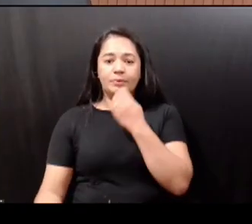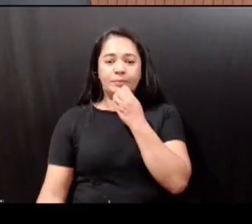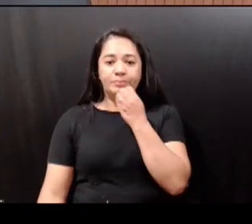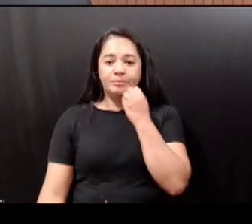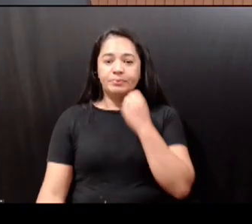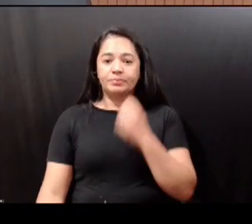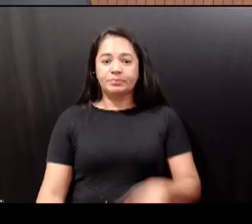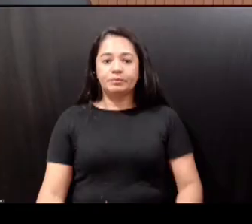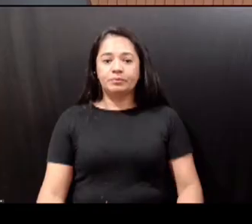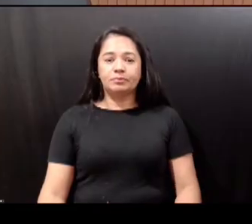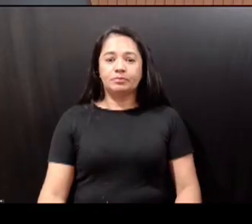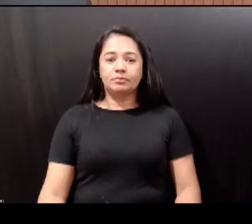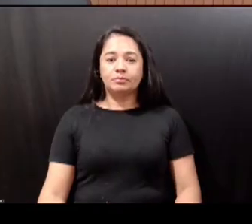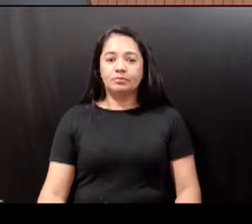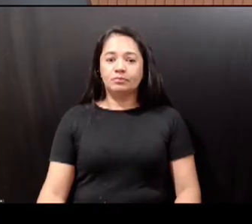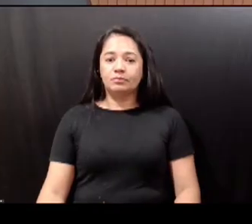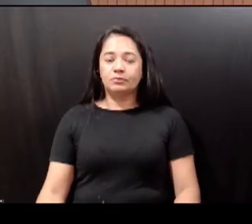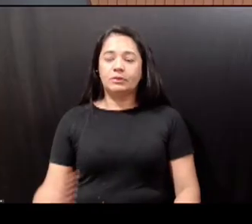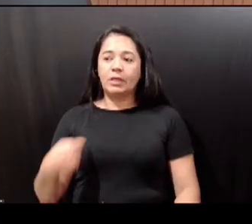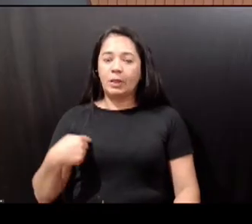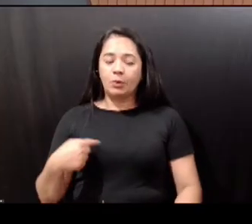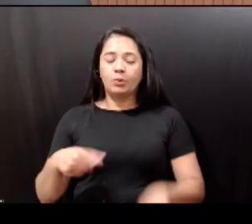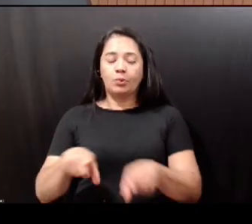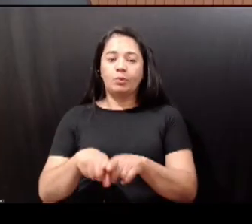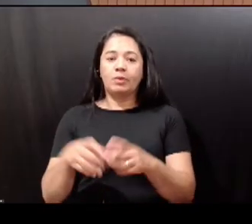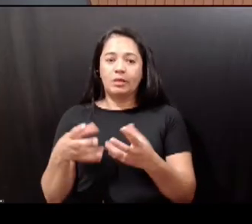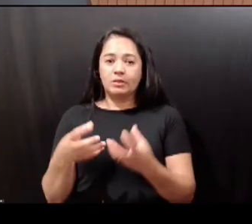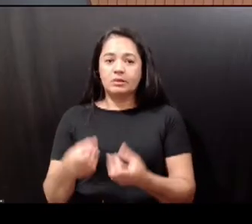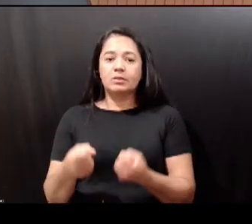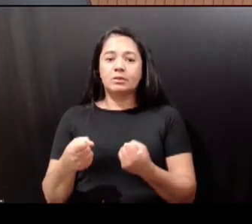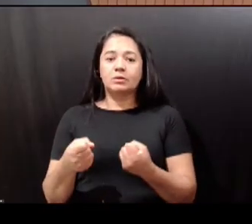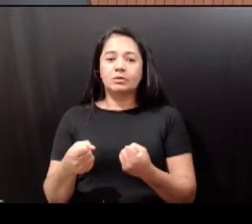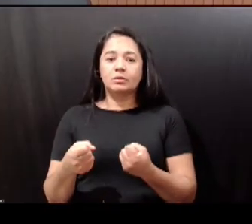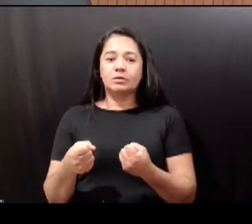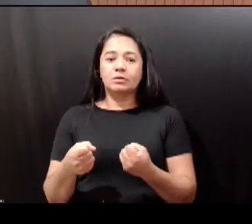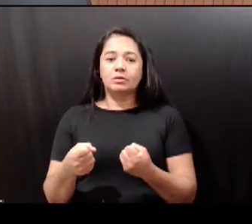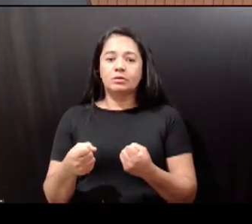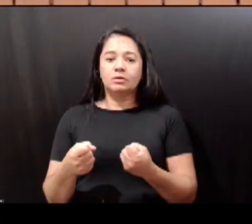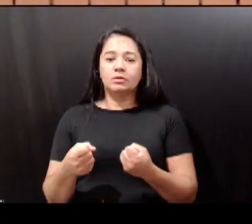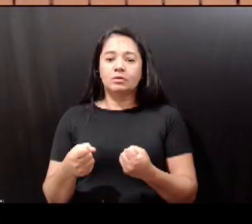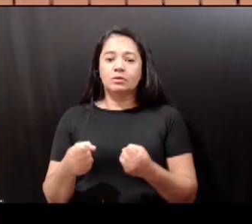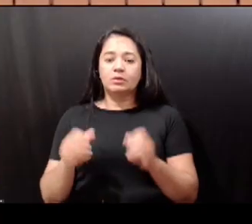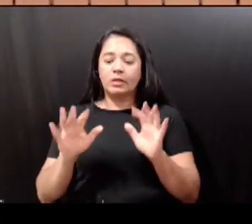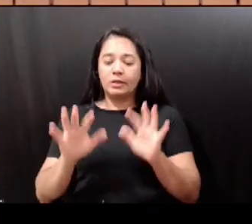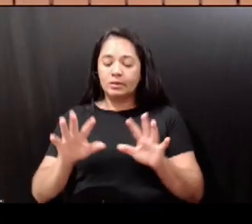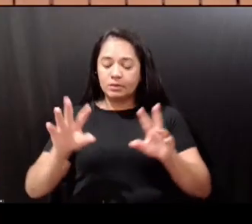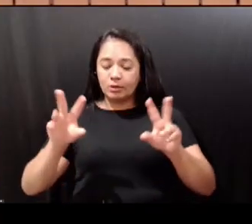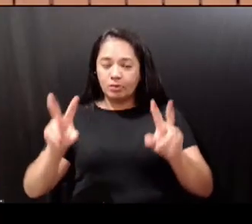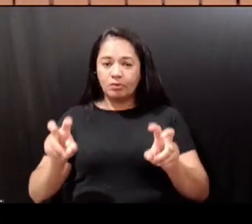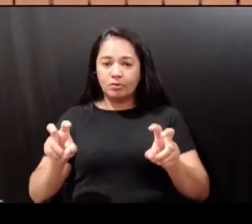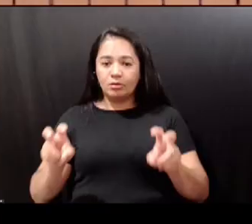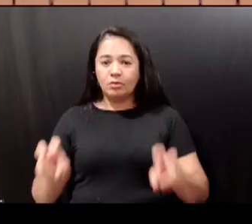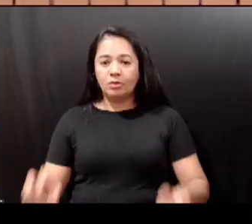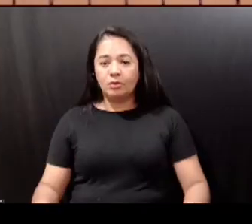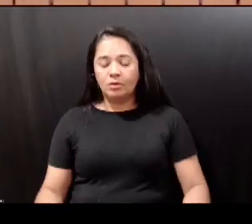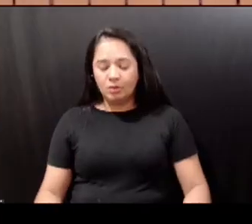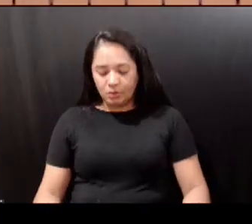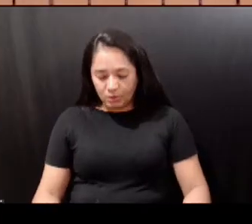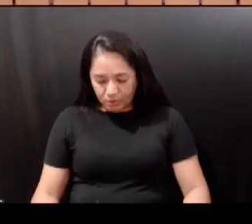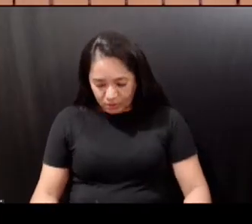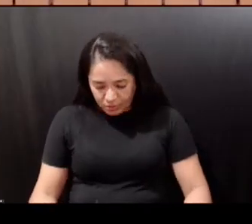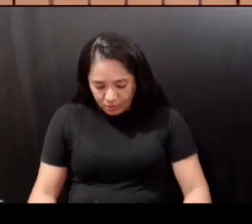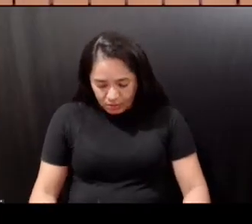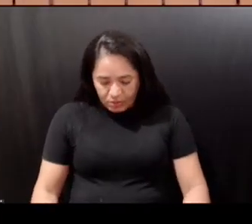eu, favorável, eu sempre falo que esse é um tema que o consumidor, eu acho que